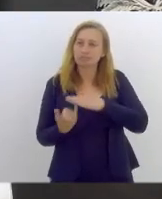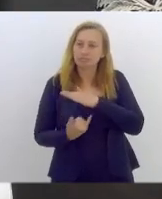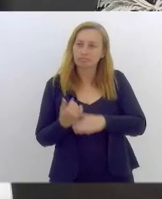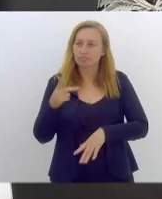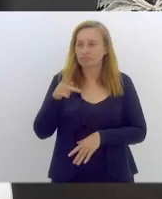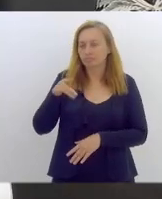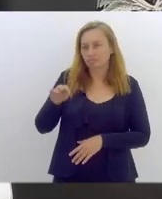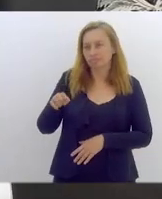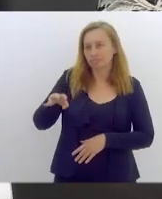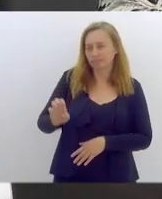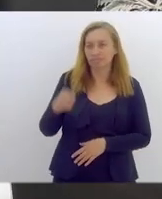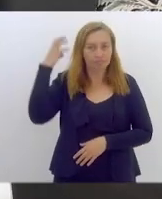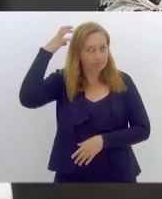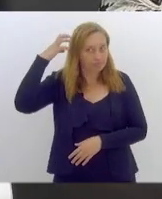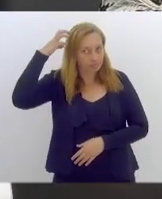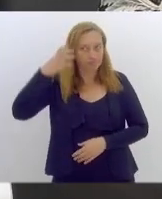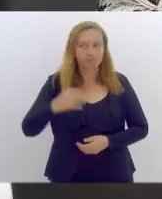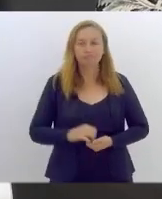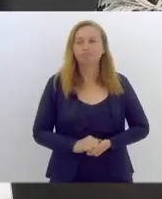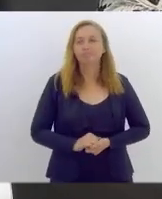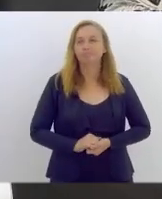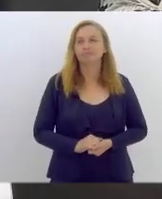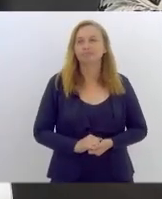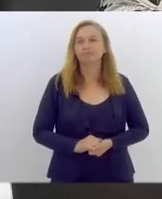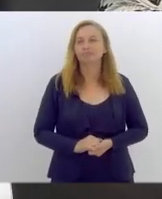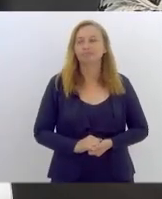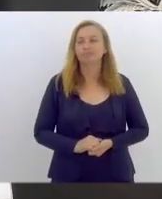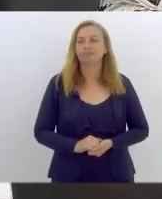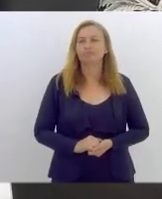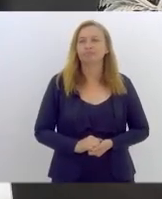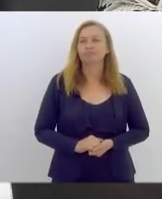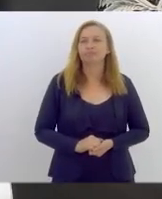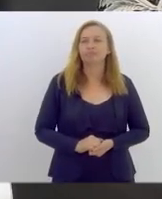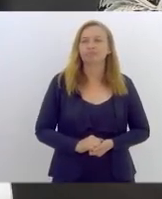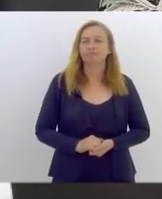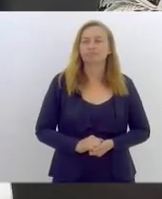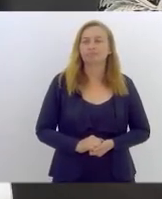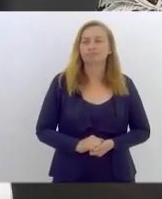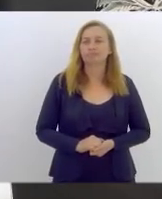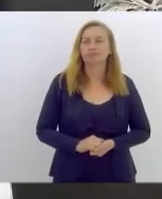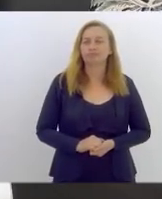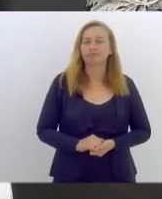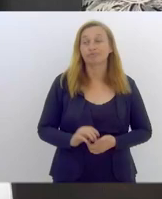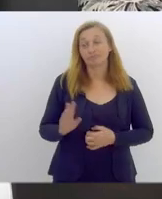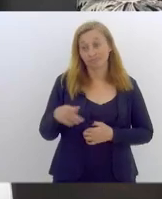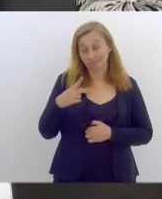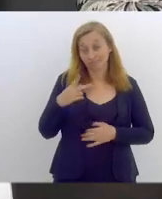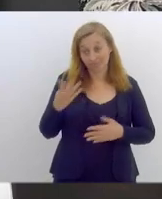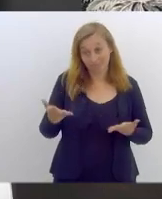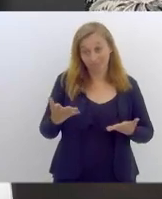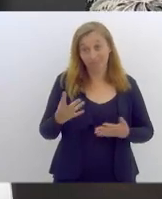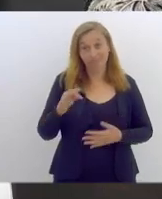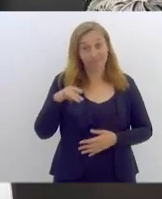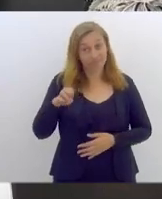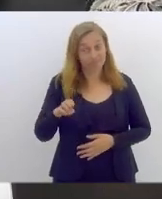pais de Marielle, Dona Marinette, seu Toinho, que, sem dúvida, é maneira protocolar aqui na mesa,